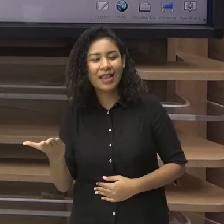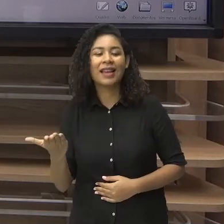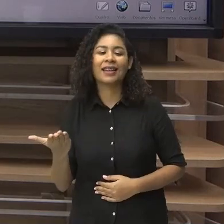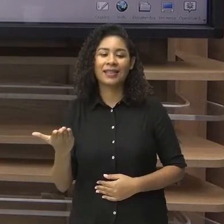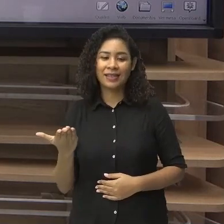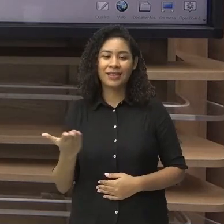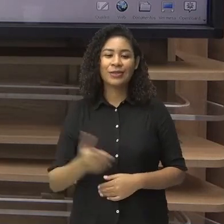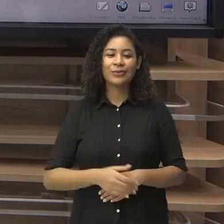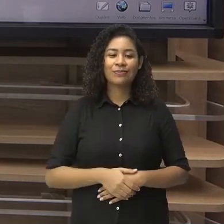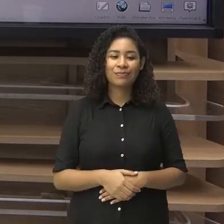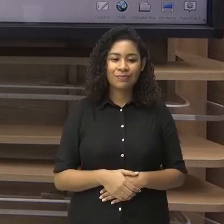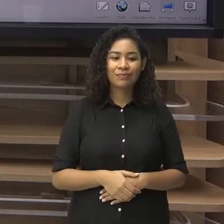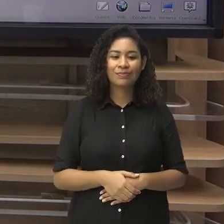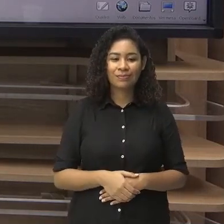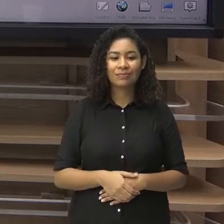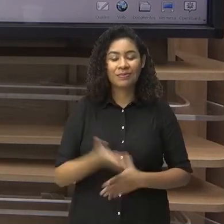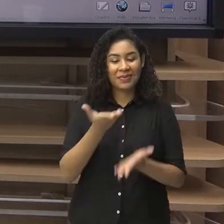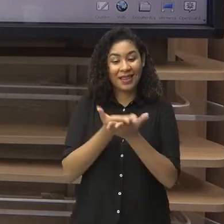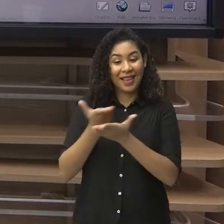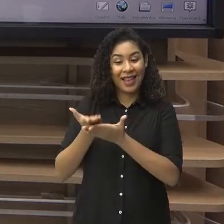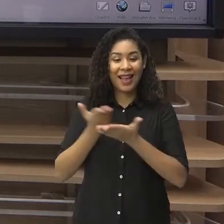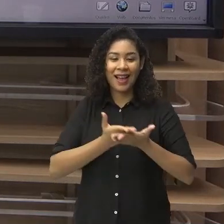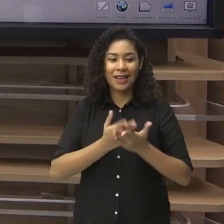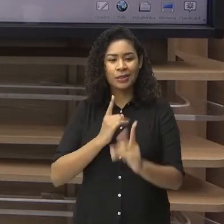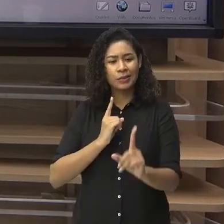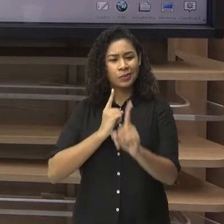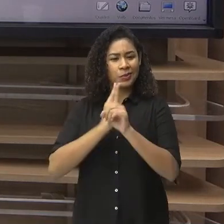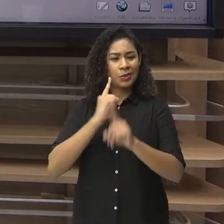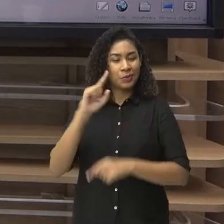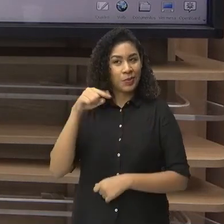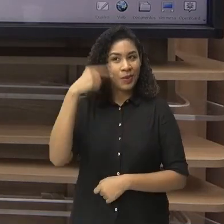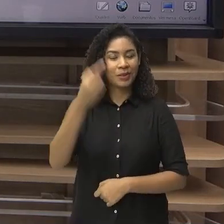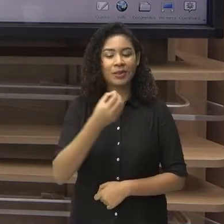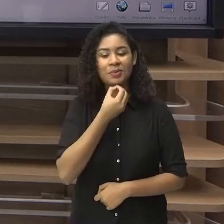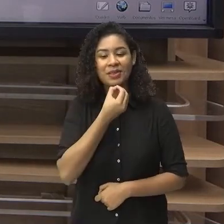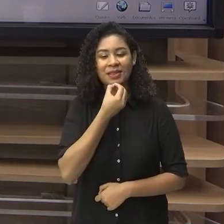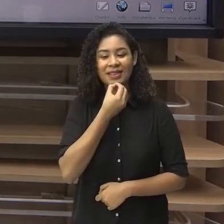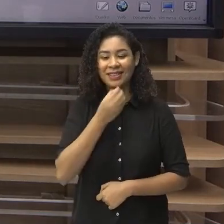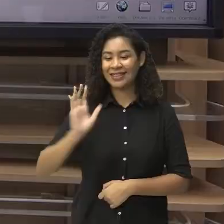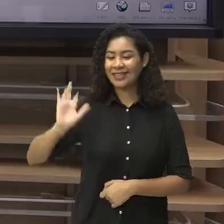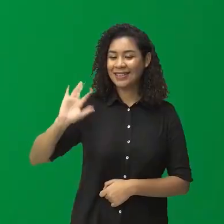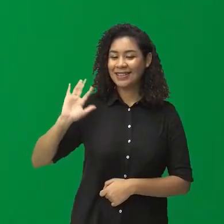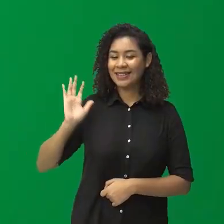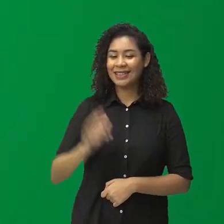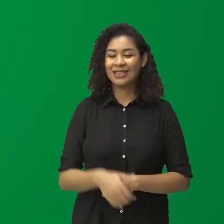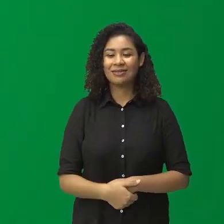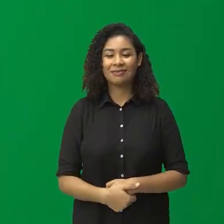aula, né? E a gente se encontra aqui numa próxima oportunidade. Até lá!